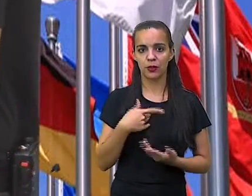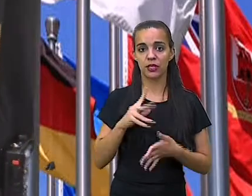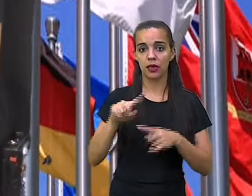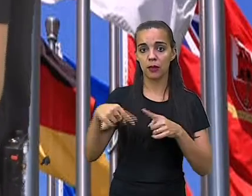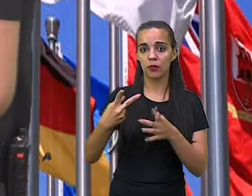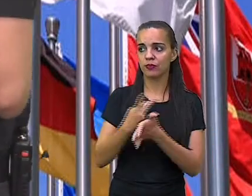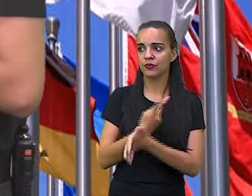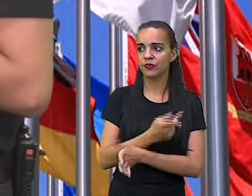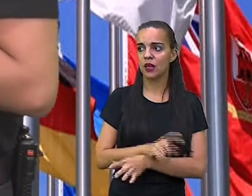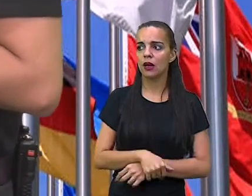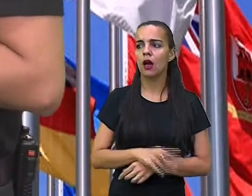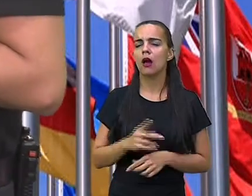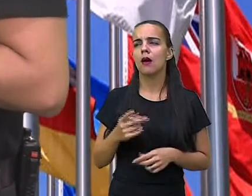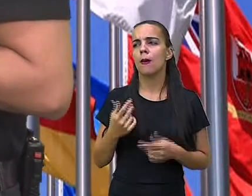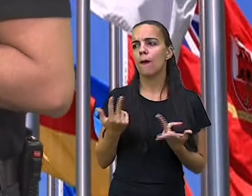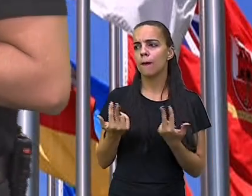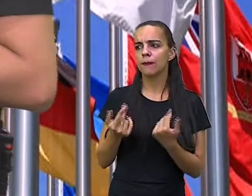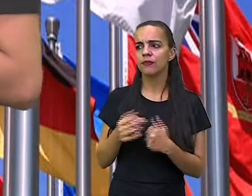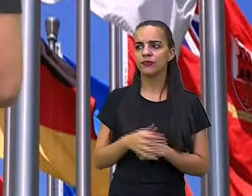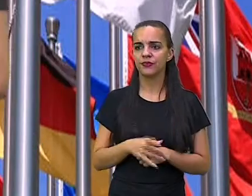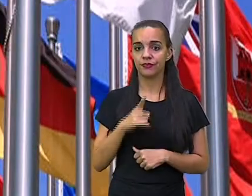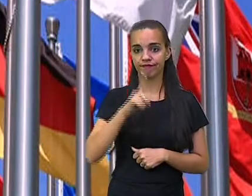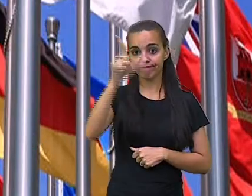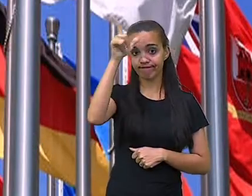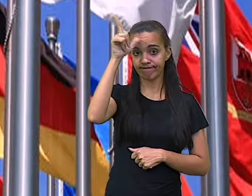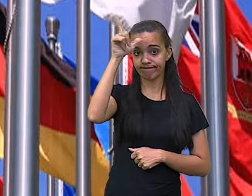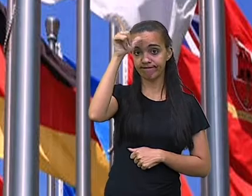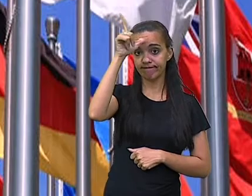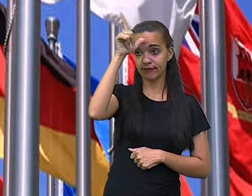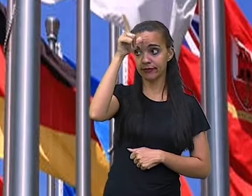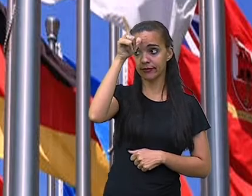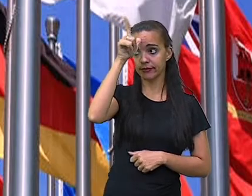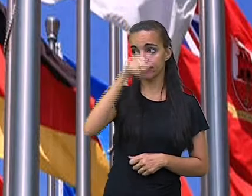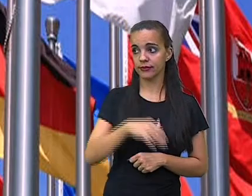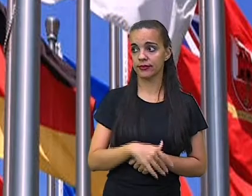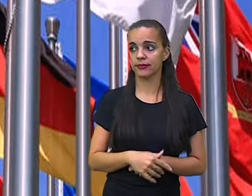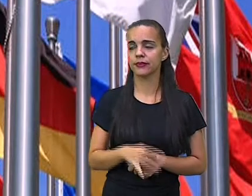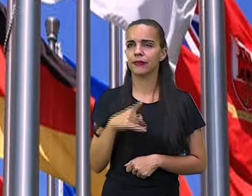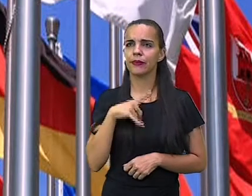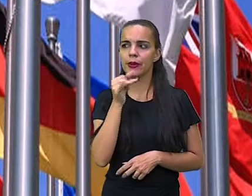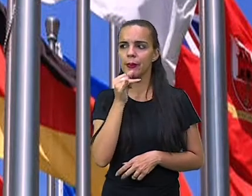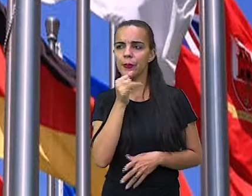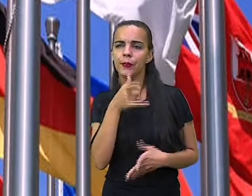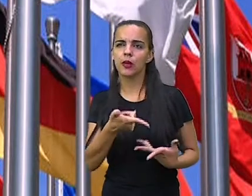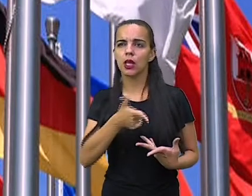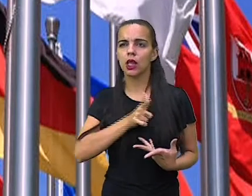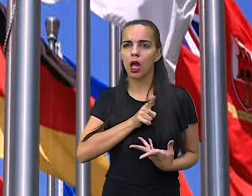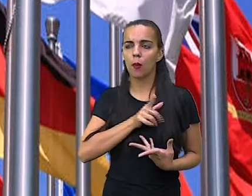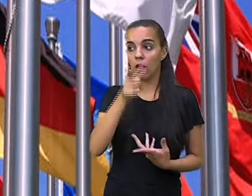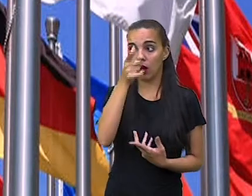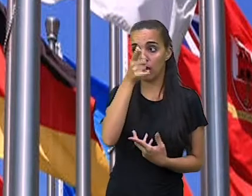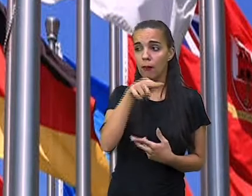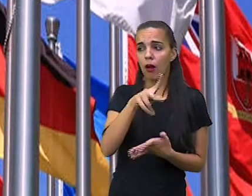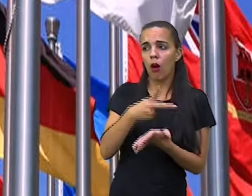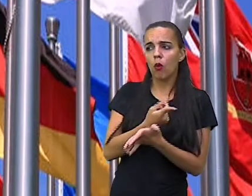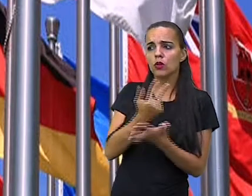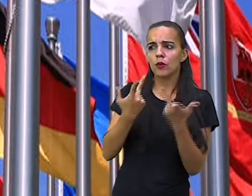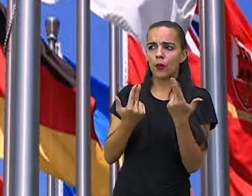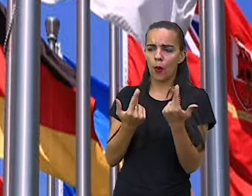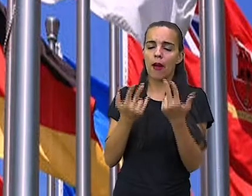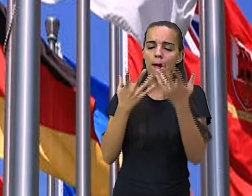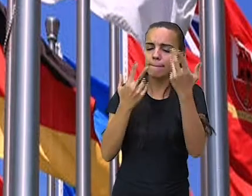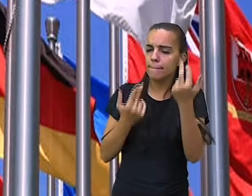aconteceu com a Alemanha, que nós conhecemos como Alemanha, a Germânia, também era da